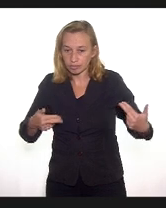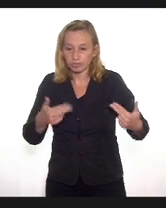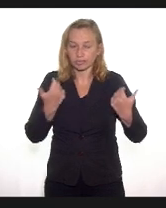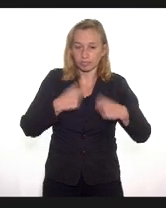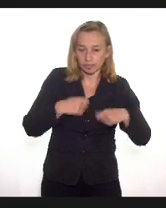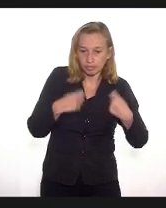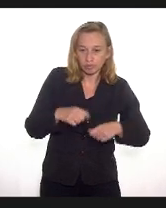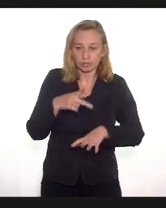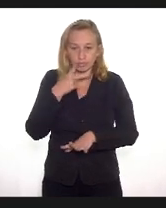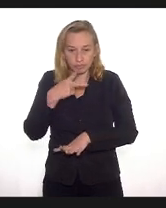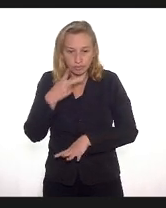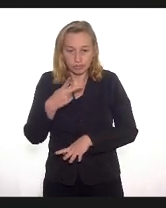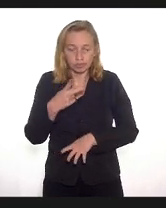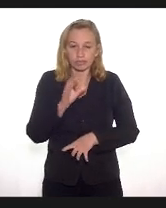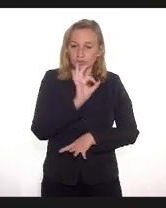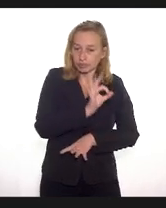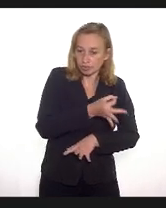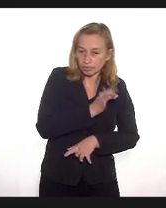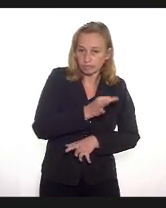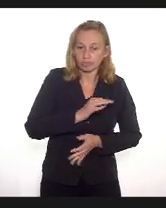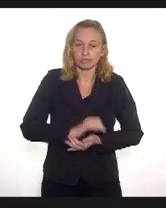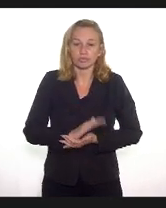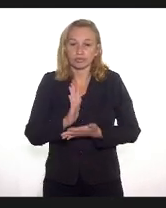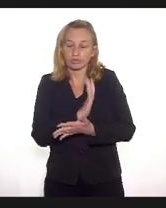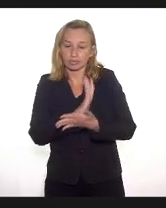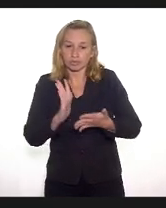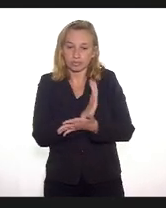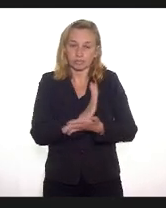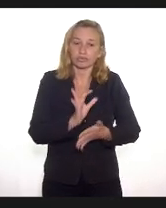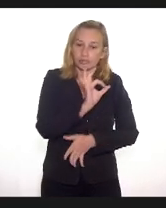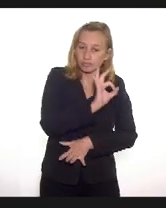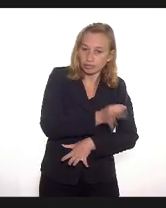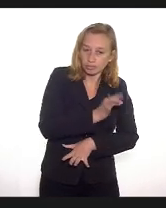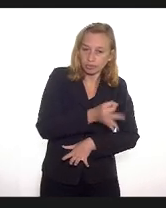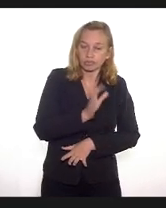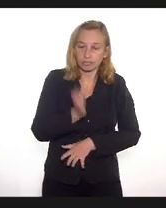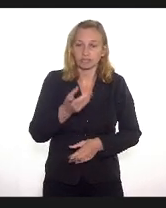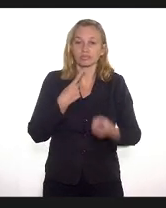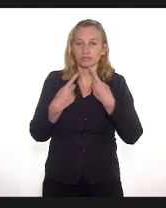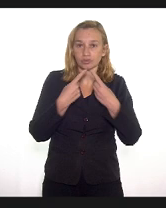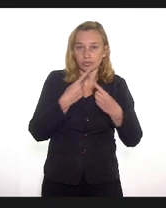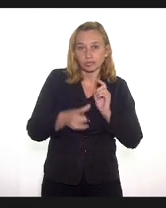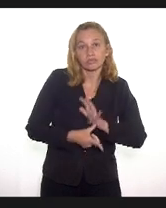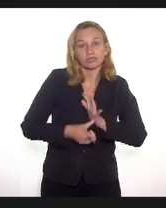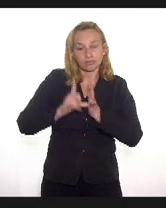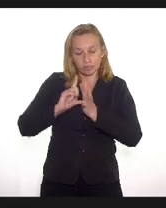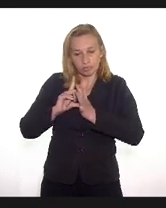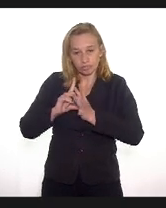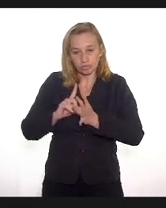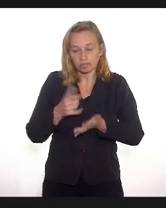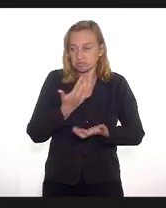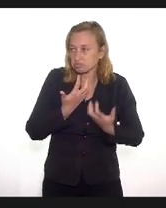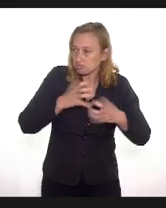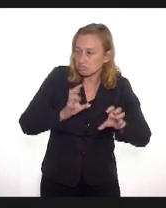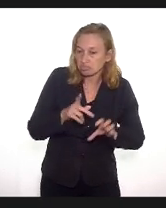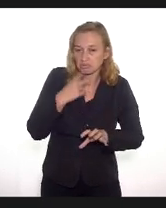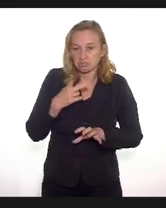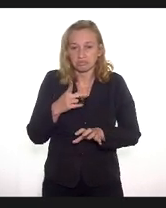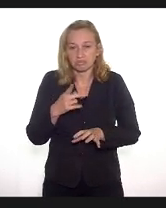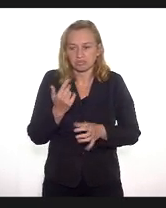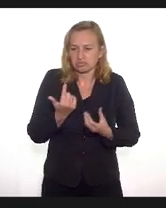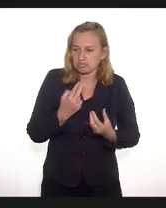ser tocados e definidos. Alguns deles, inclusive, que já foram discutidos anteriormente. Isso não quer dizer que nós não